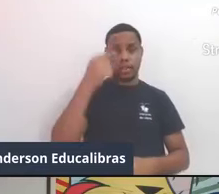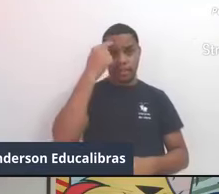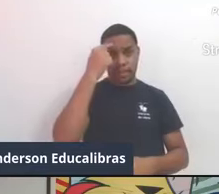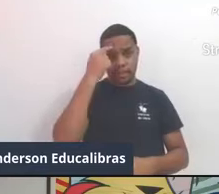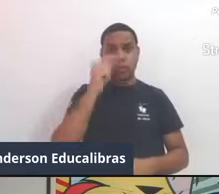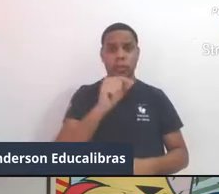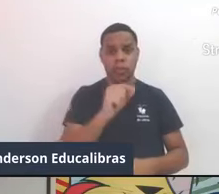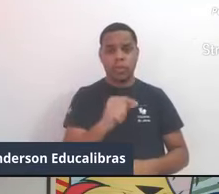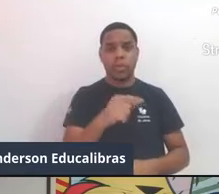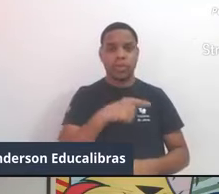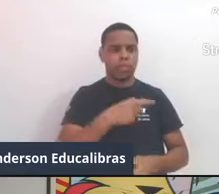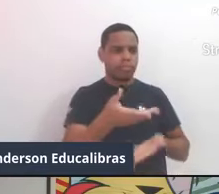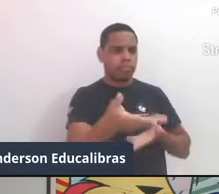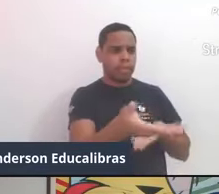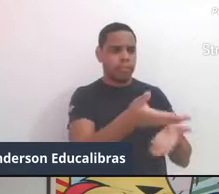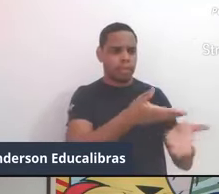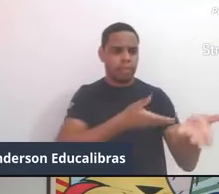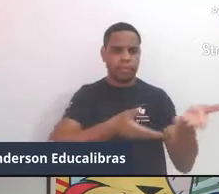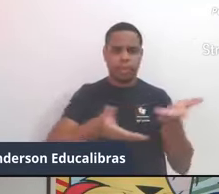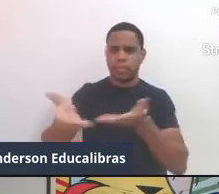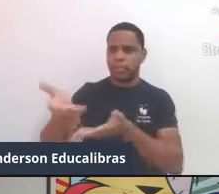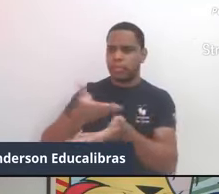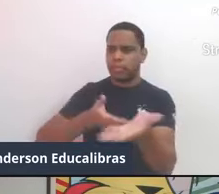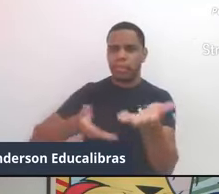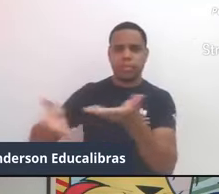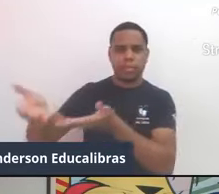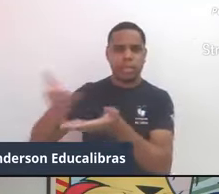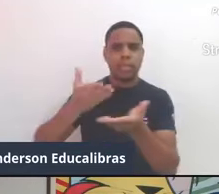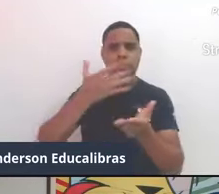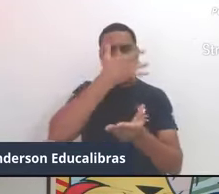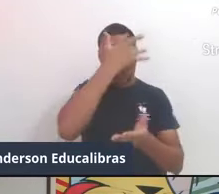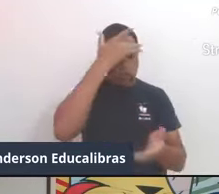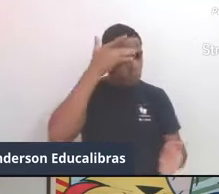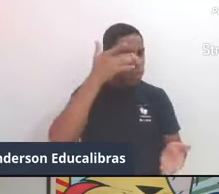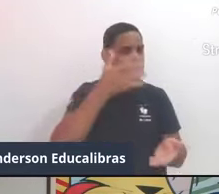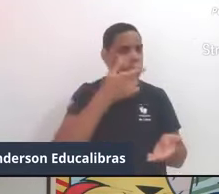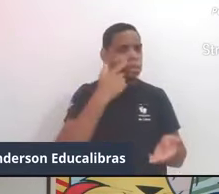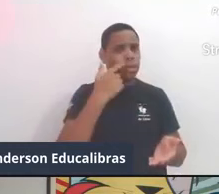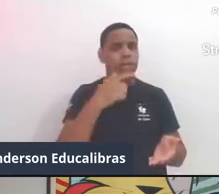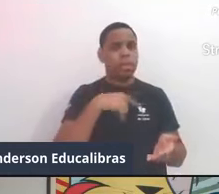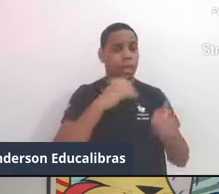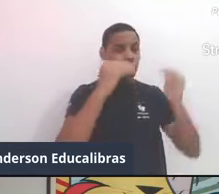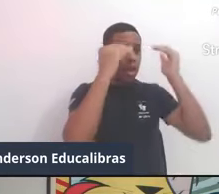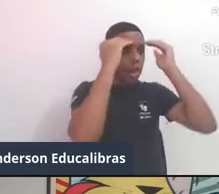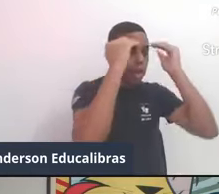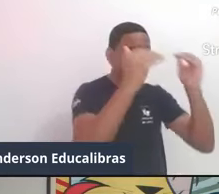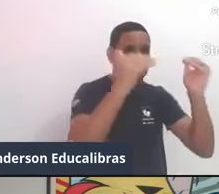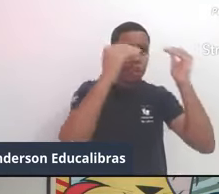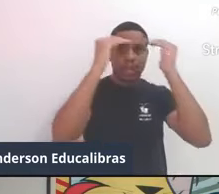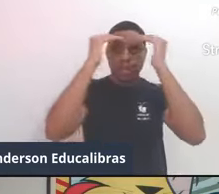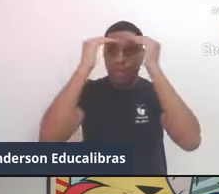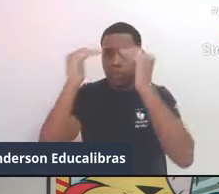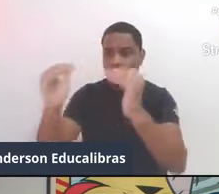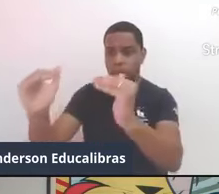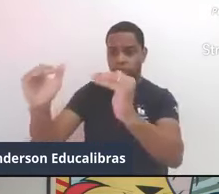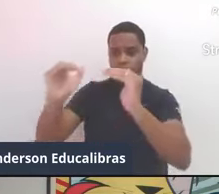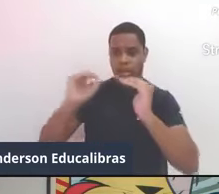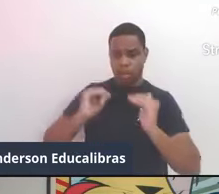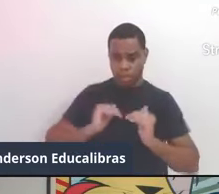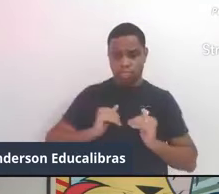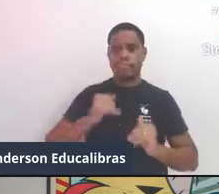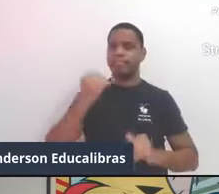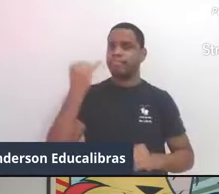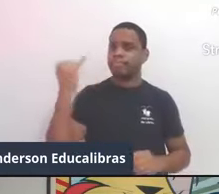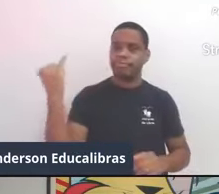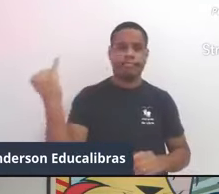dependência mútua, o interesse e o respeito um pelo outro é fundamental a essa